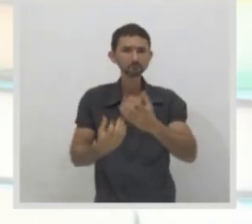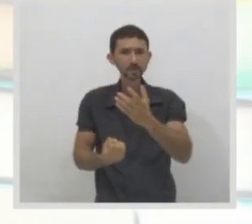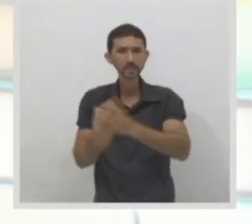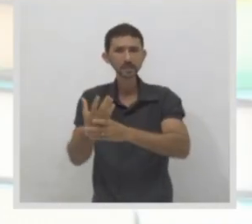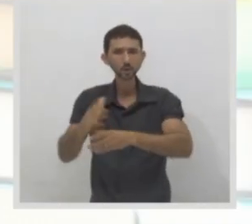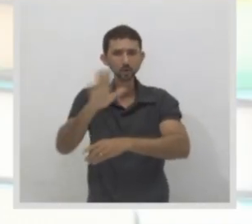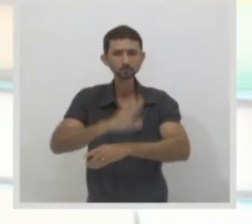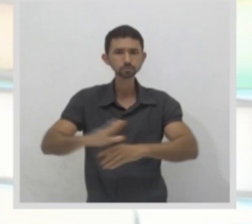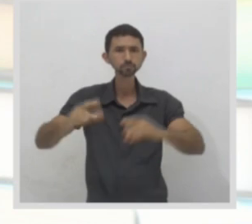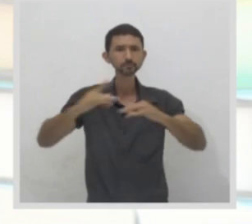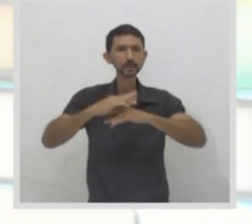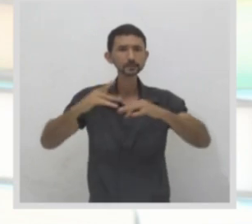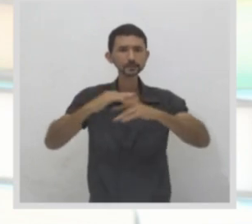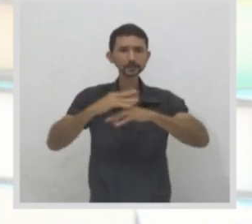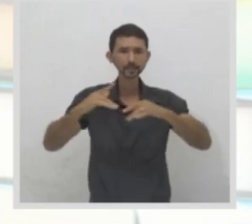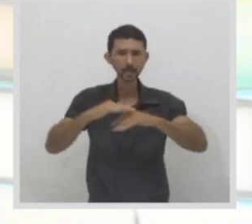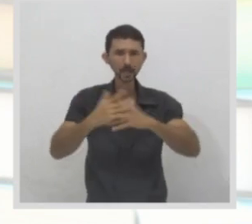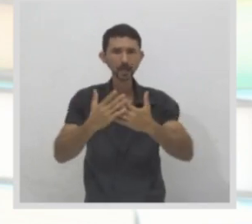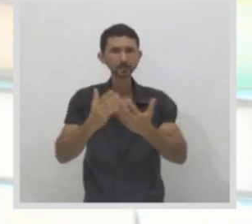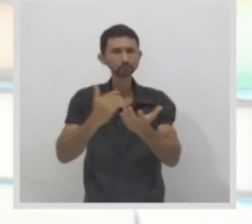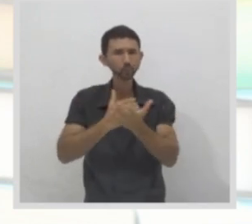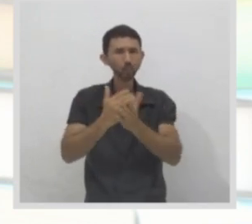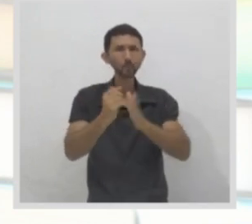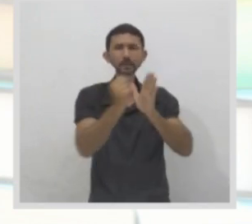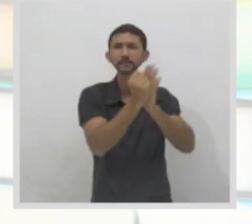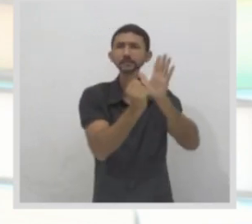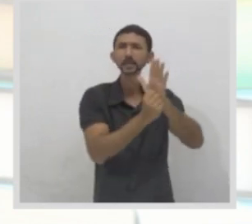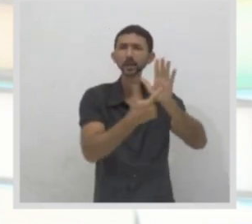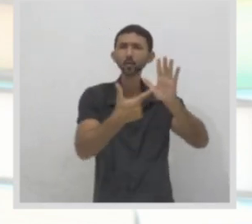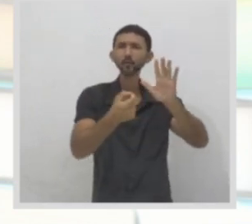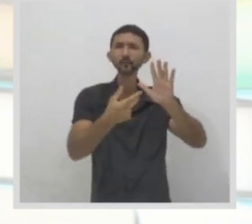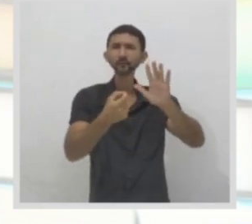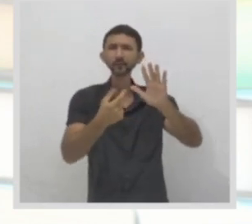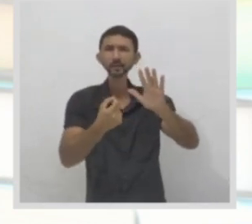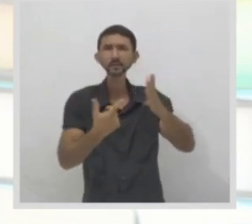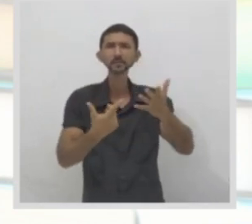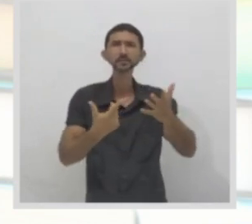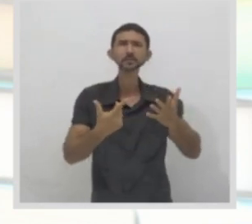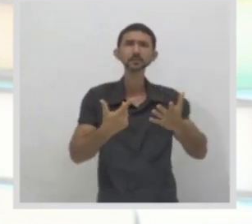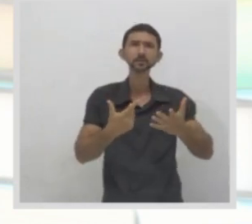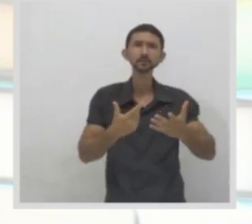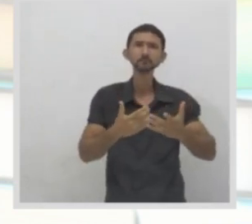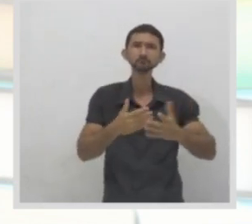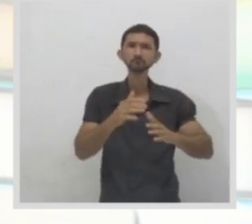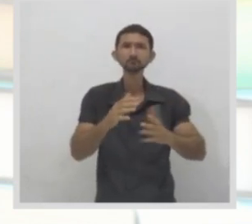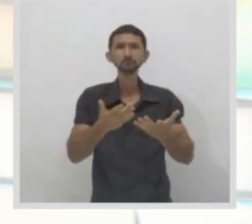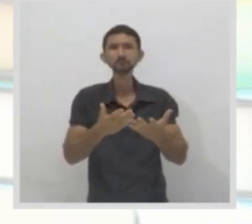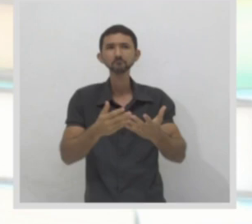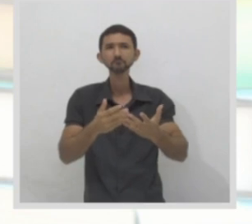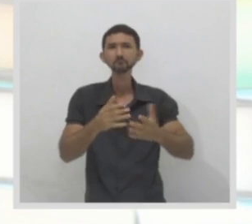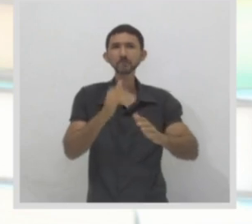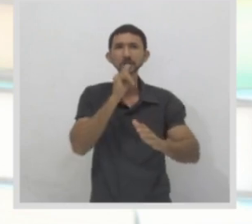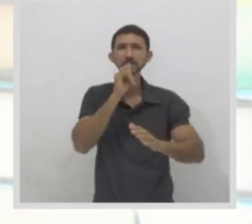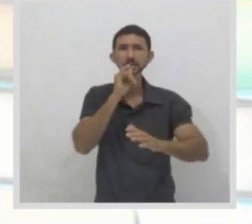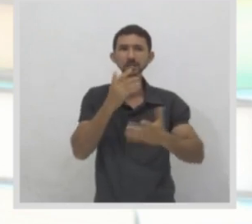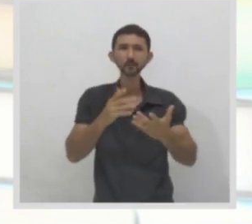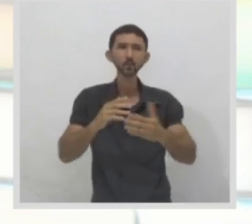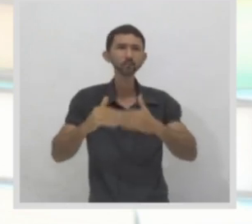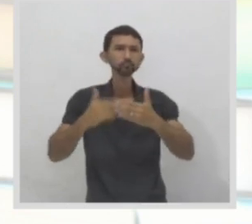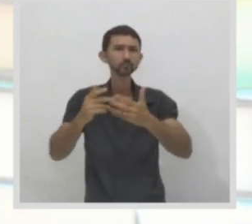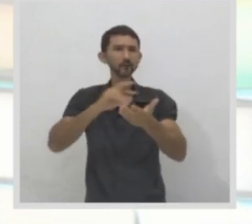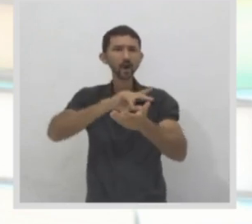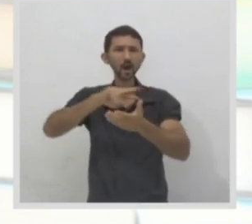cidades ali para o início do século XX, por exemplo, Fordlândia, que nós conhecemos também como Belterra,